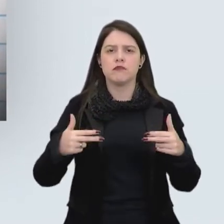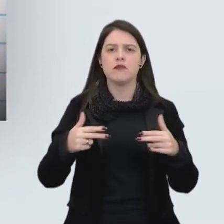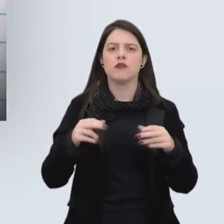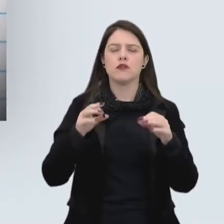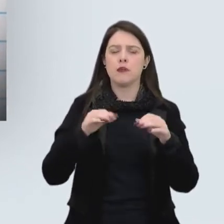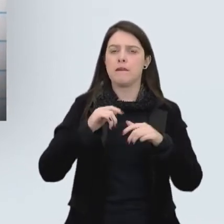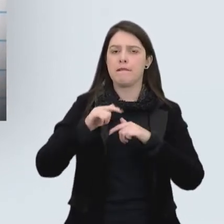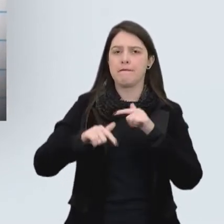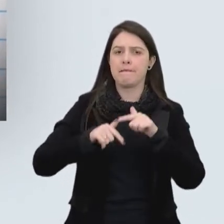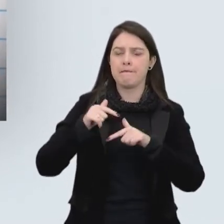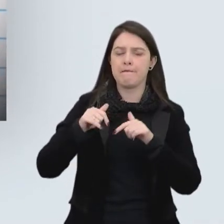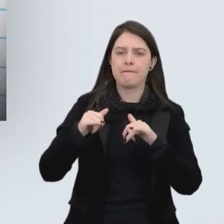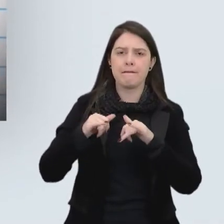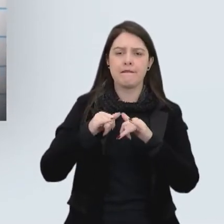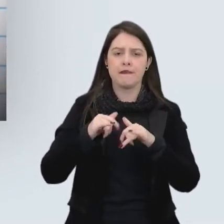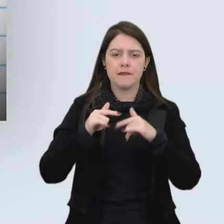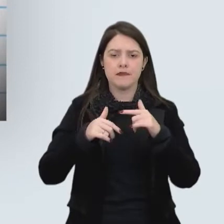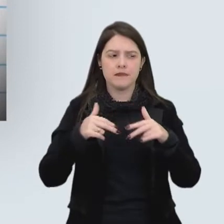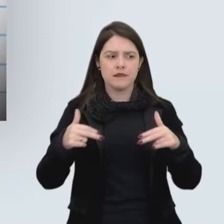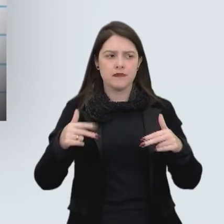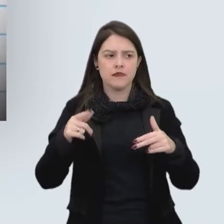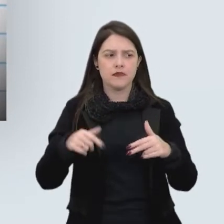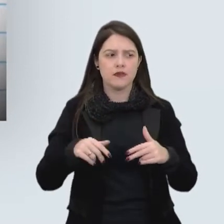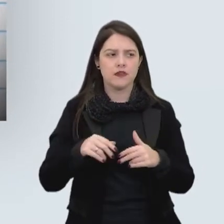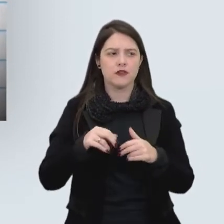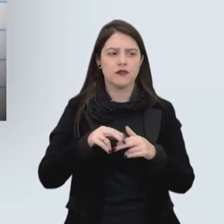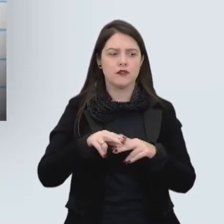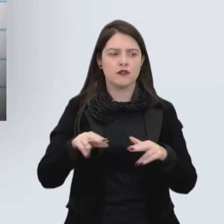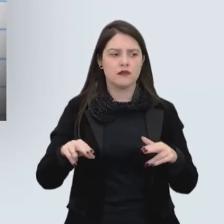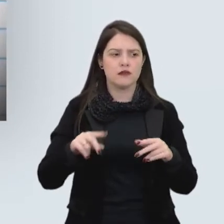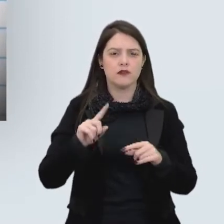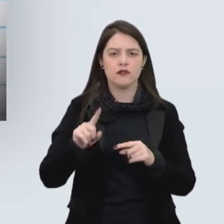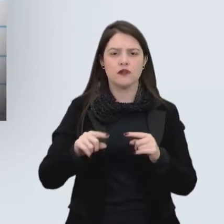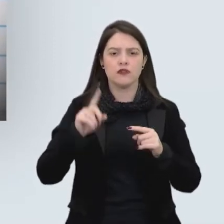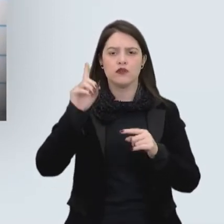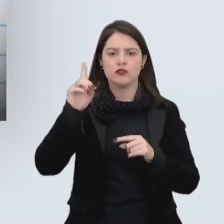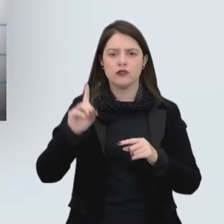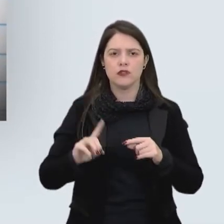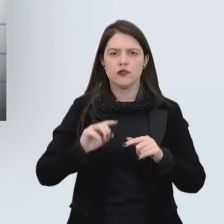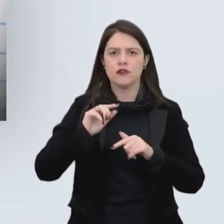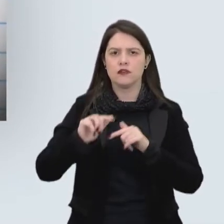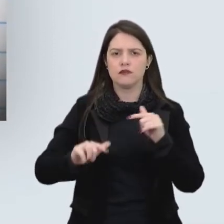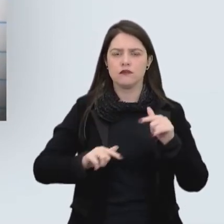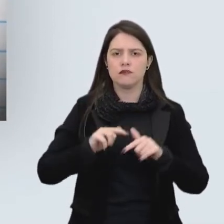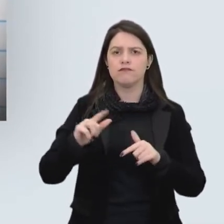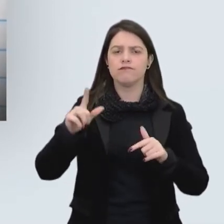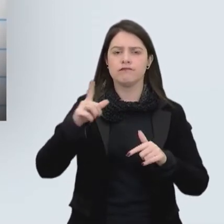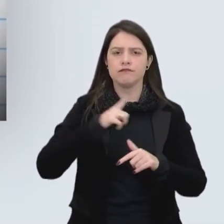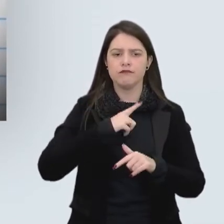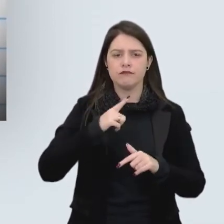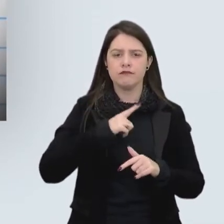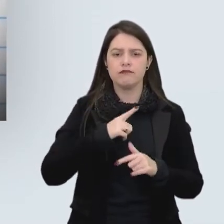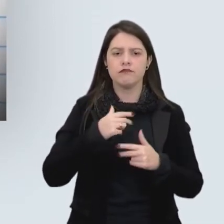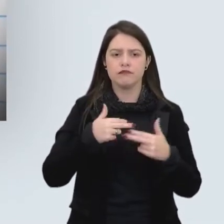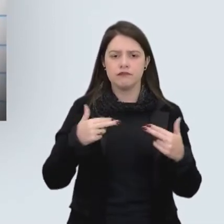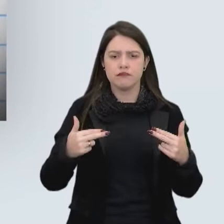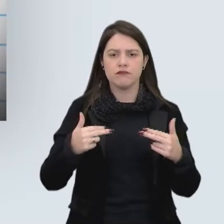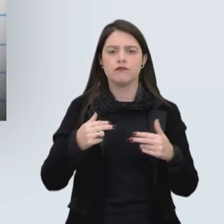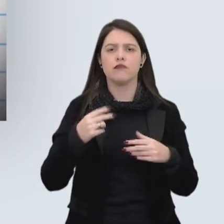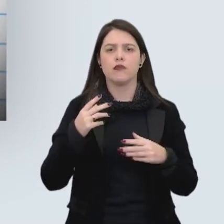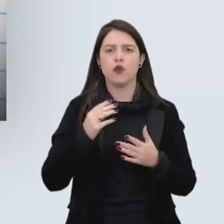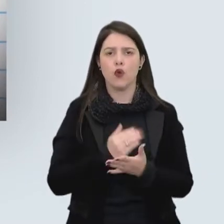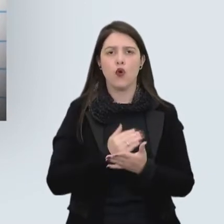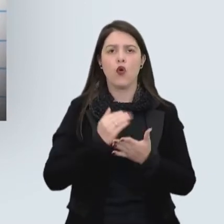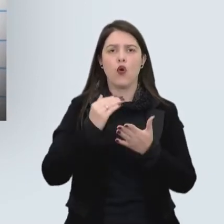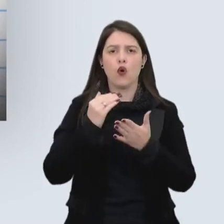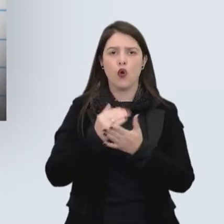de trabalho, além de micro, pequenas e médias empresas. O direito ao trabalho é um direito já previsto na Declaração Universal dos Direitos